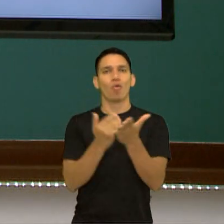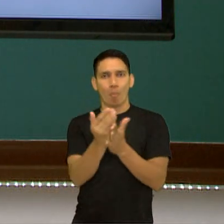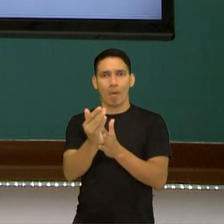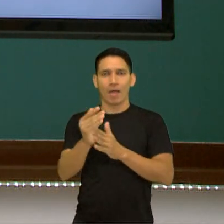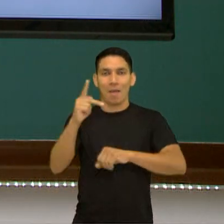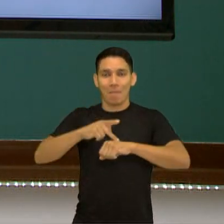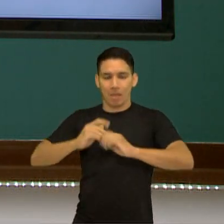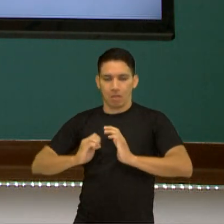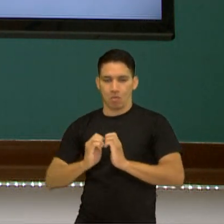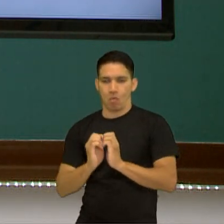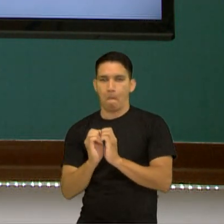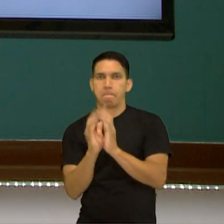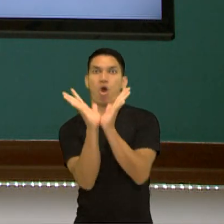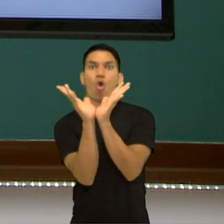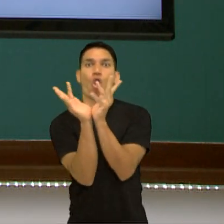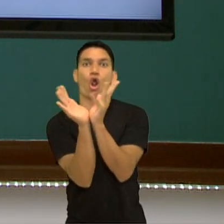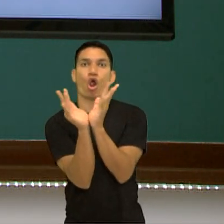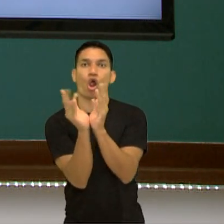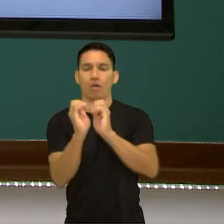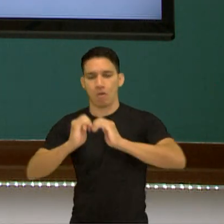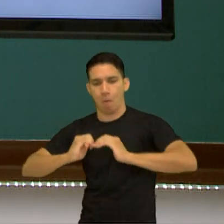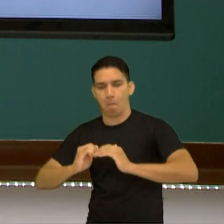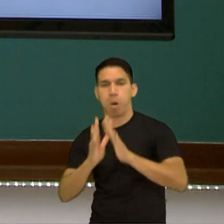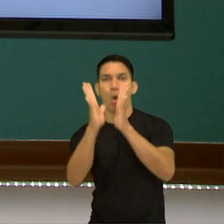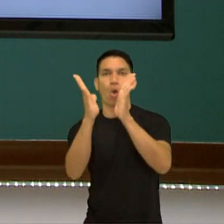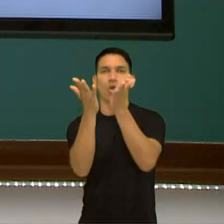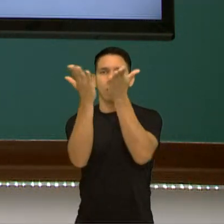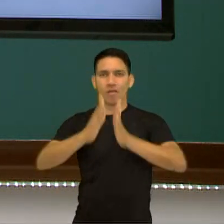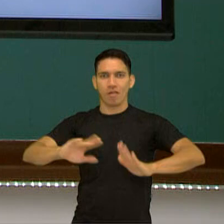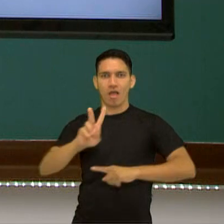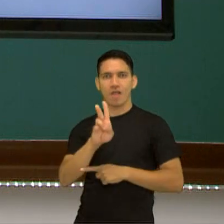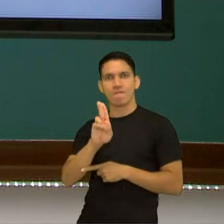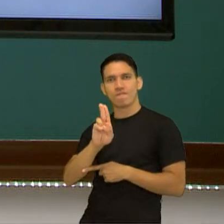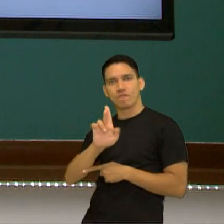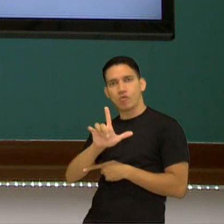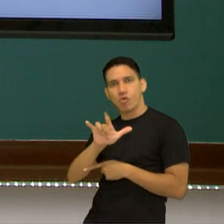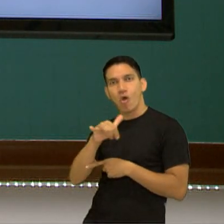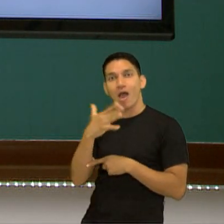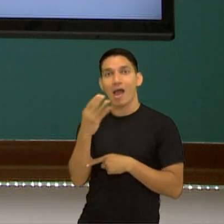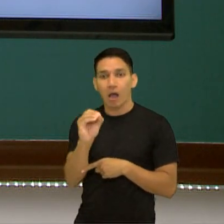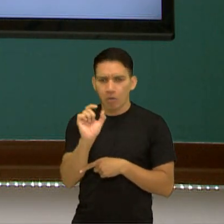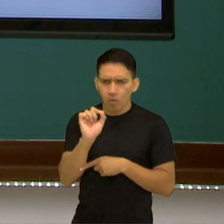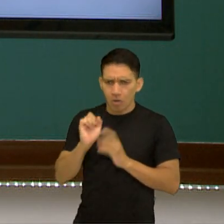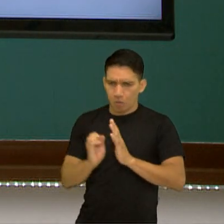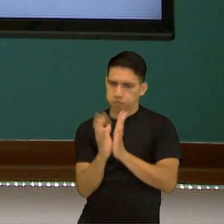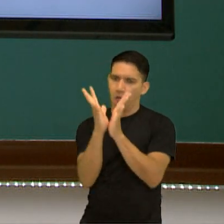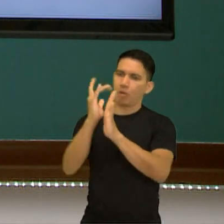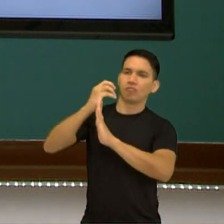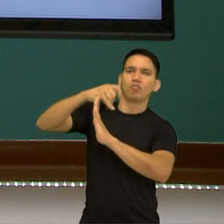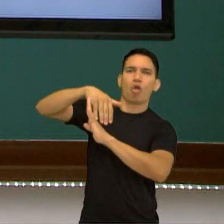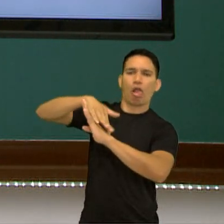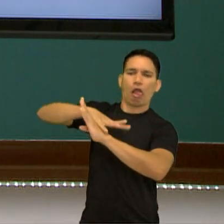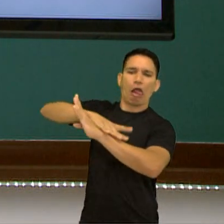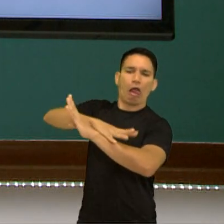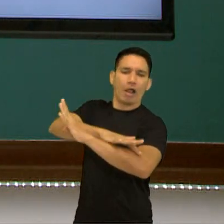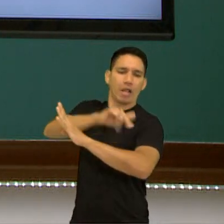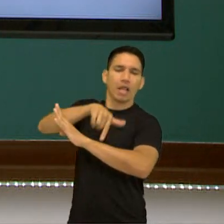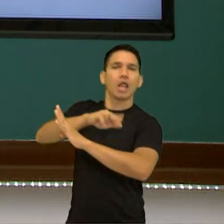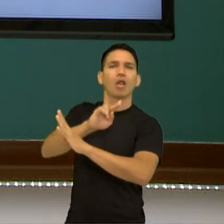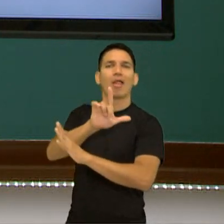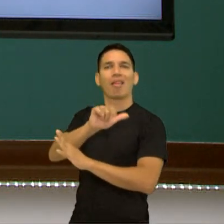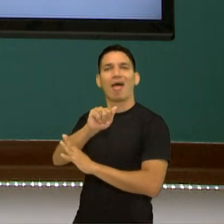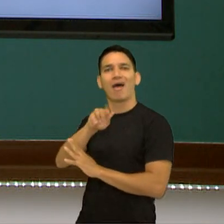Então, constantemente haviam erupções vulcânicas, onde a lava, que é o material do magma do interior do nosso